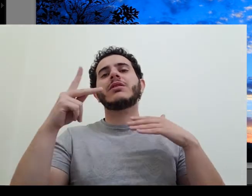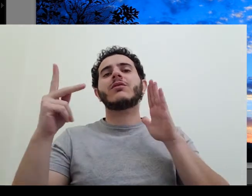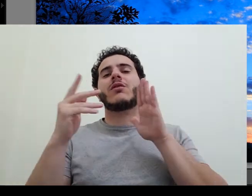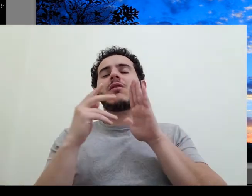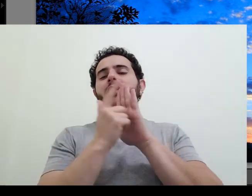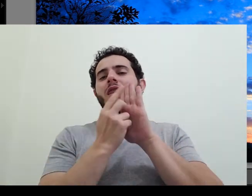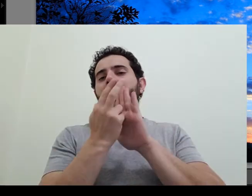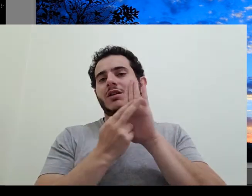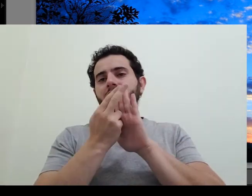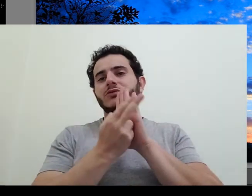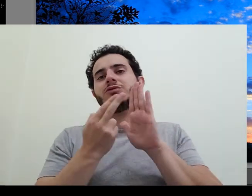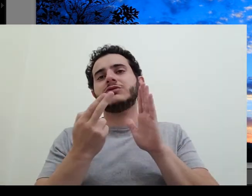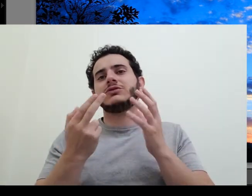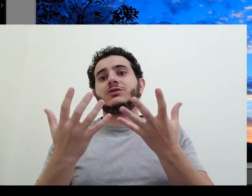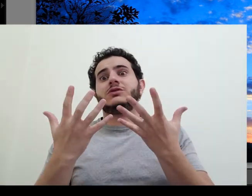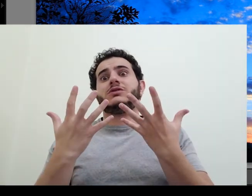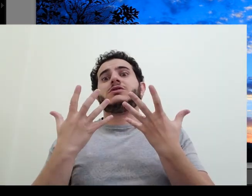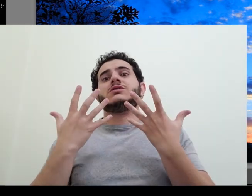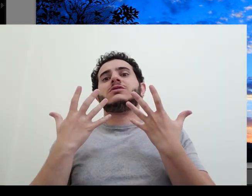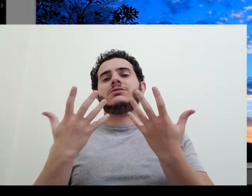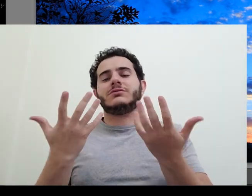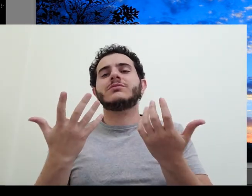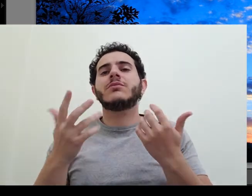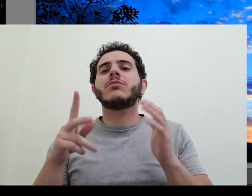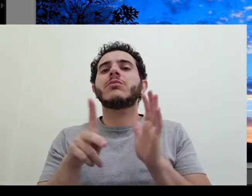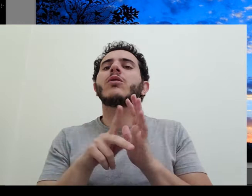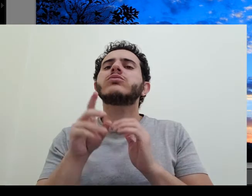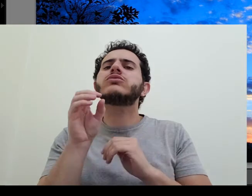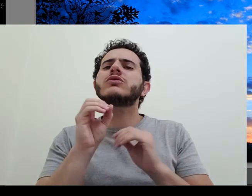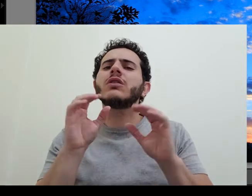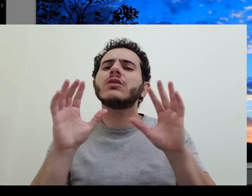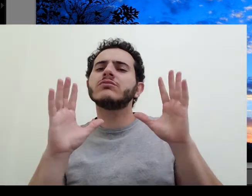com um filme daylight fotografando